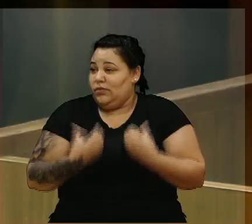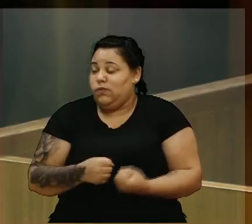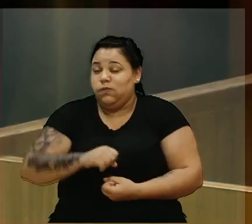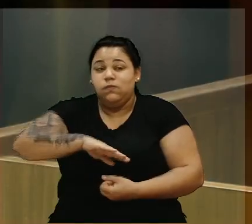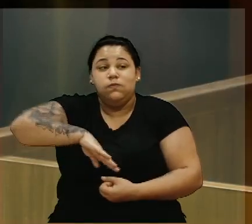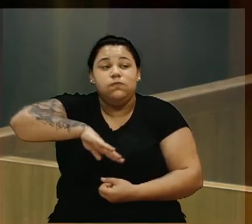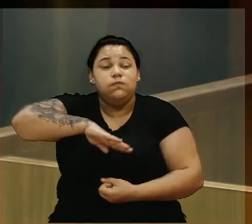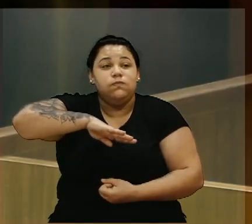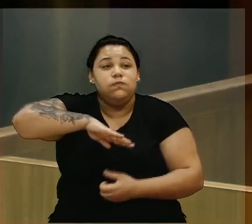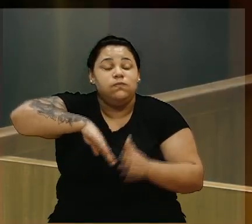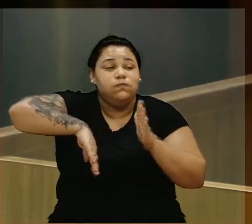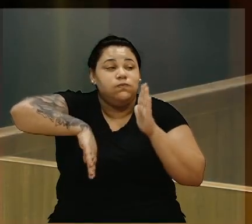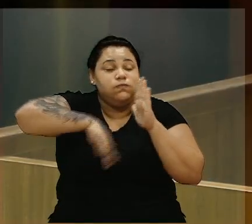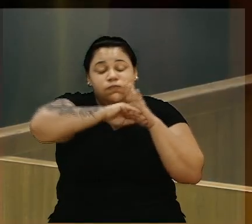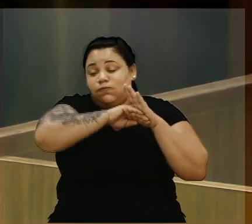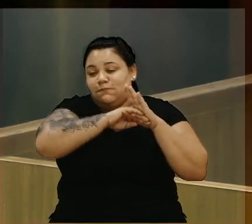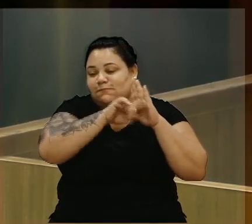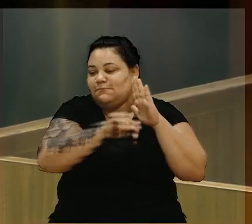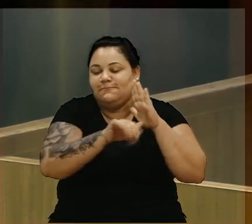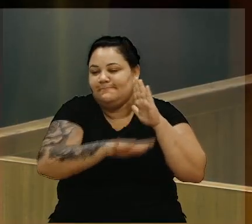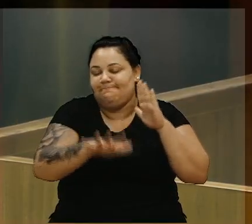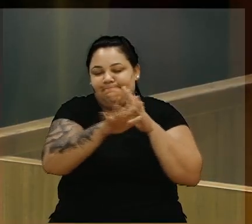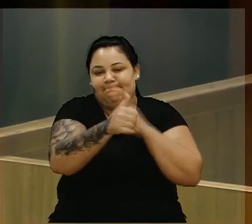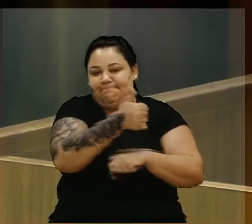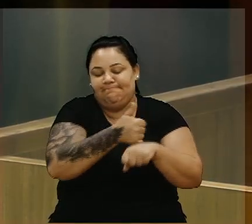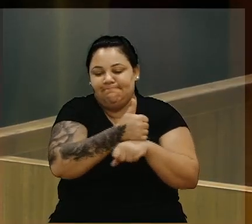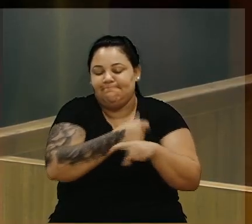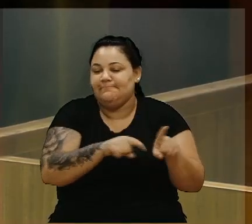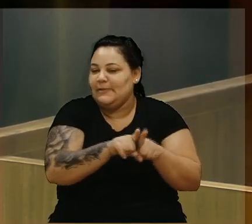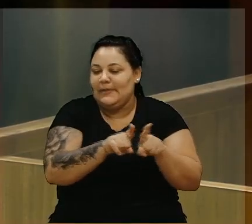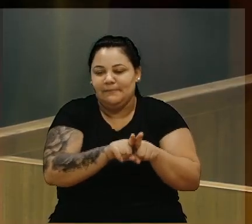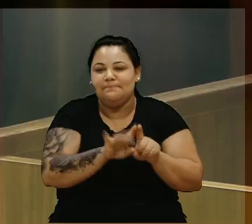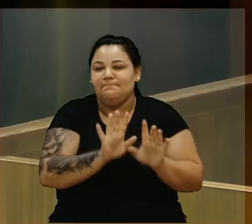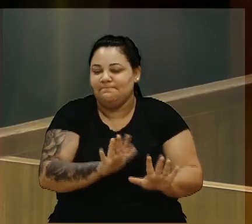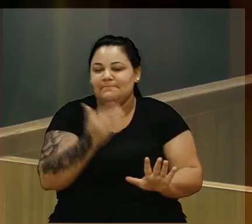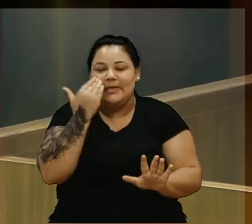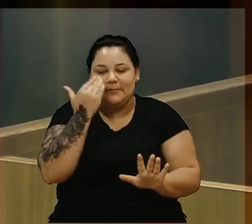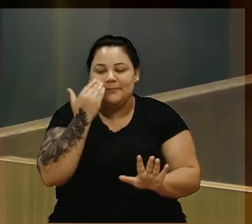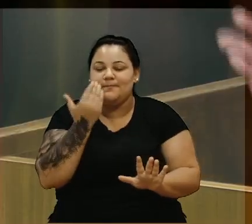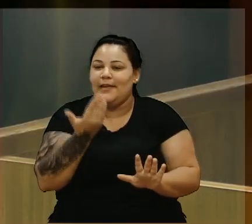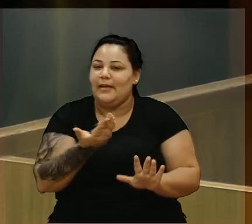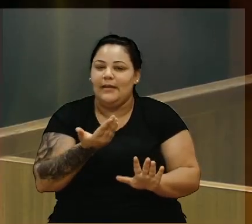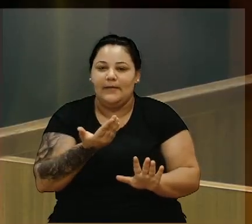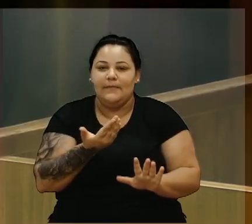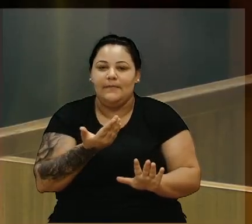pesada nessa categoria profissional, que também acaba tendo